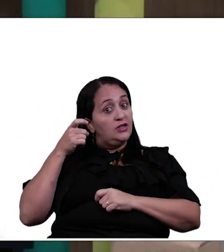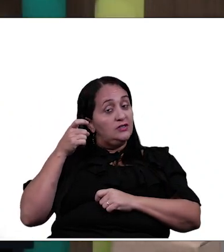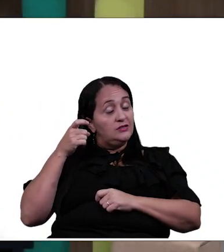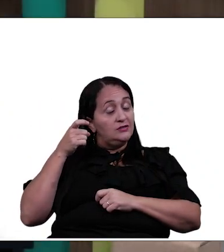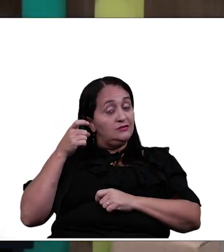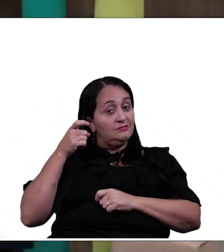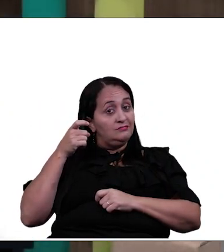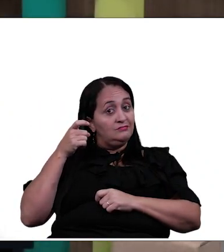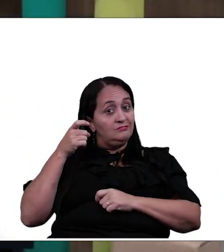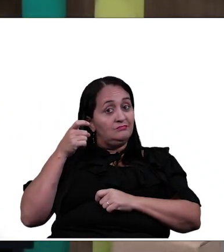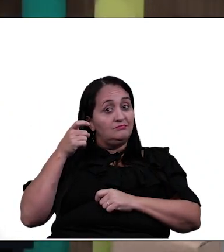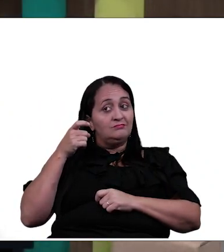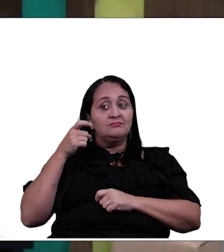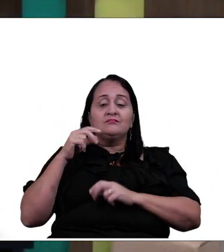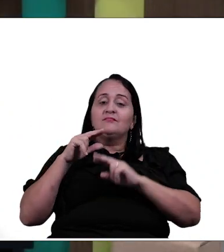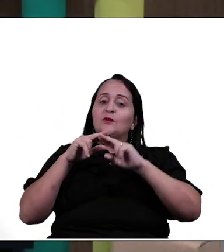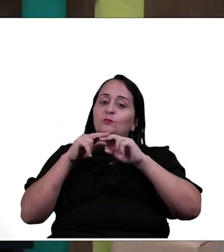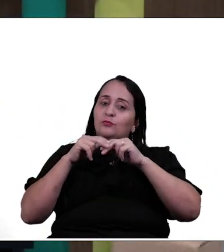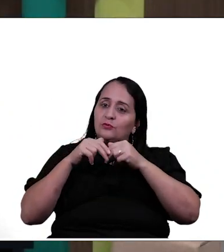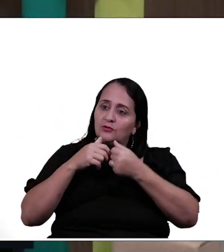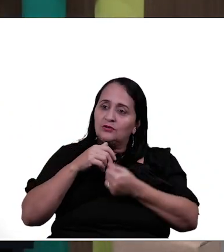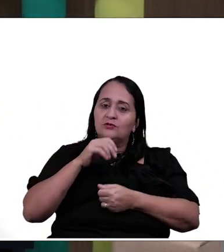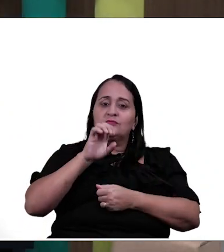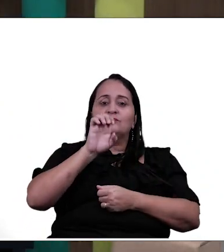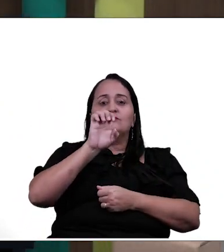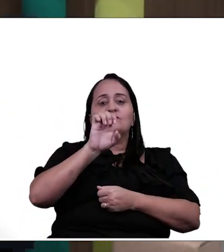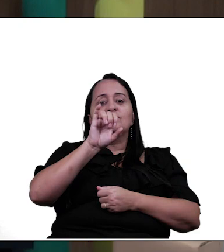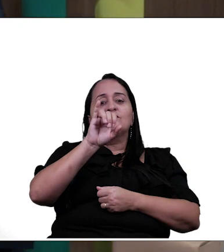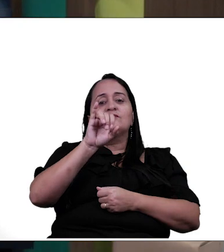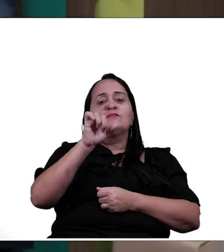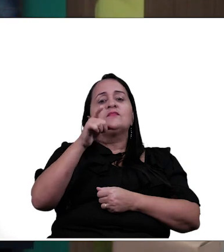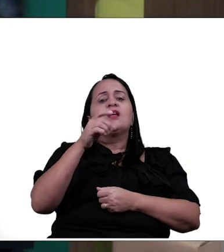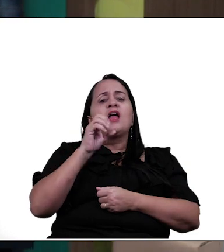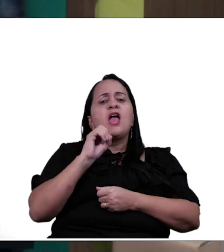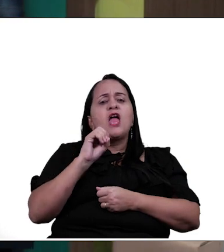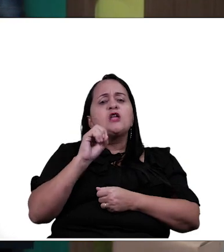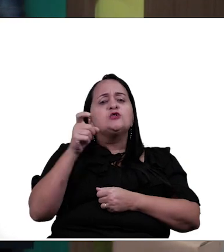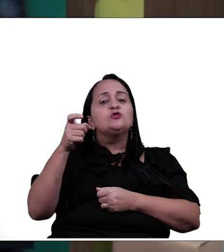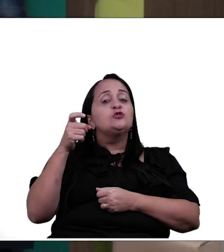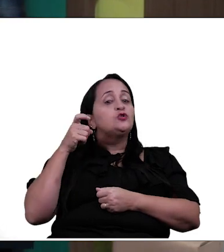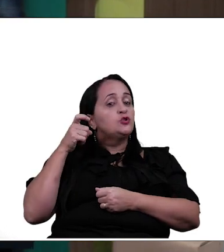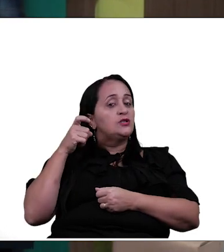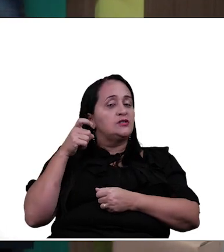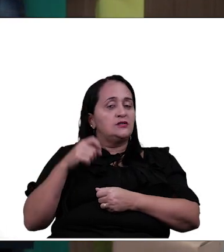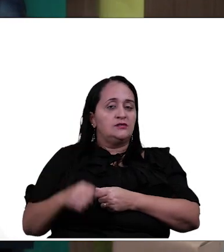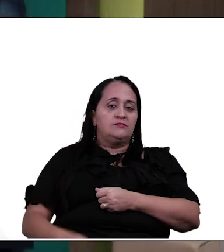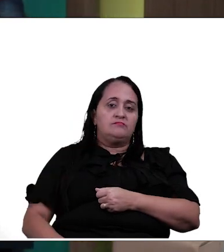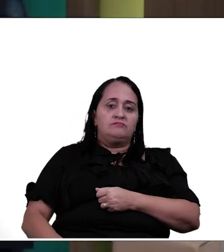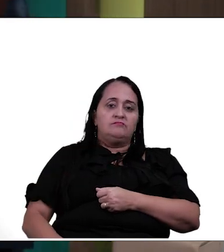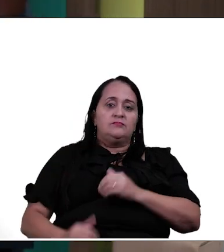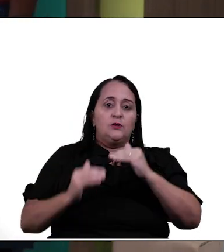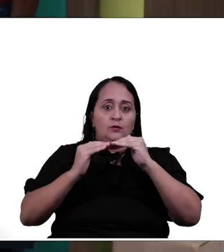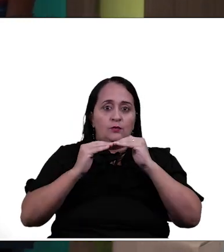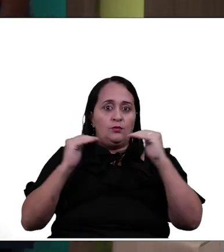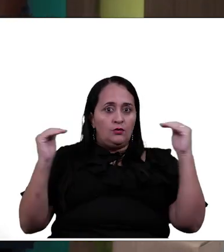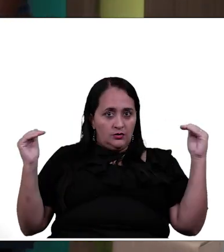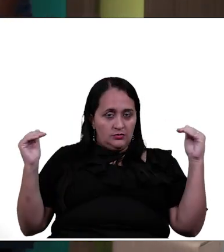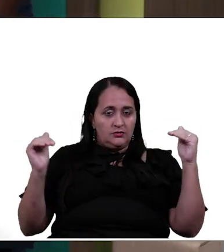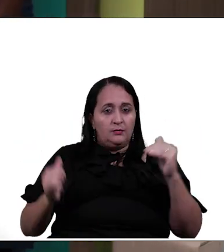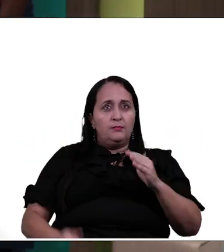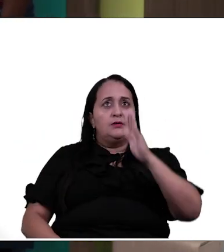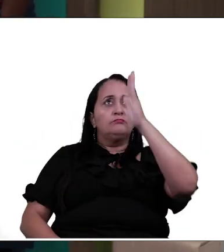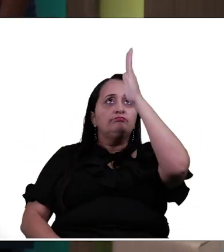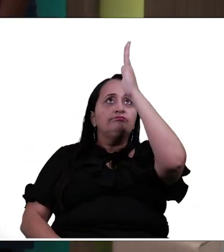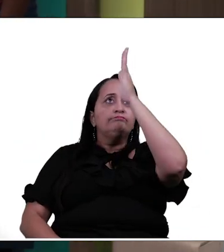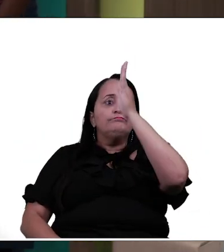racional? Simples, muito simples. Eu observo quem é a parte que se